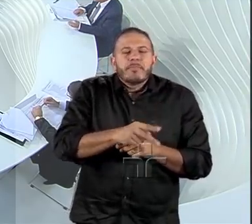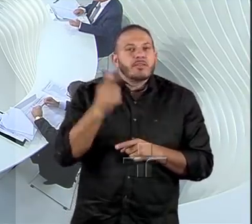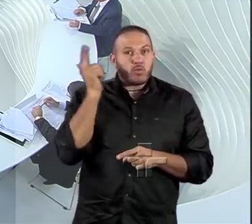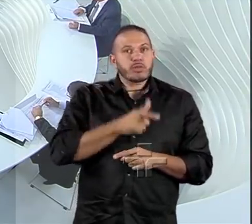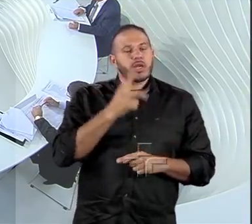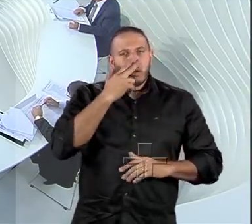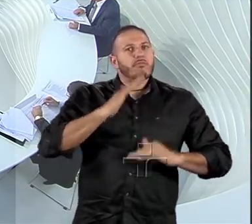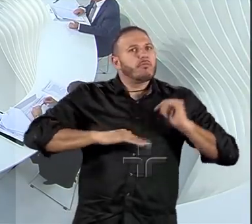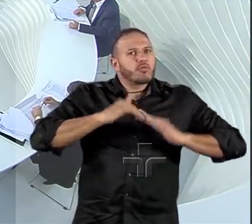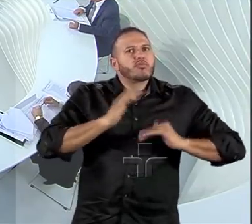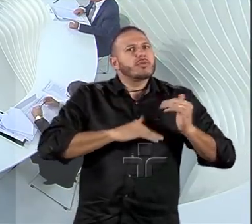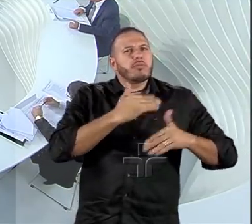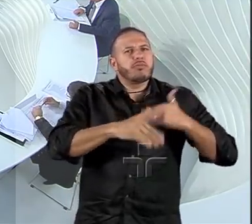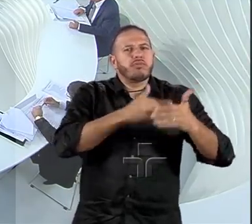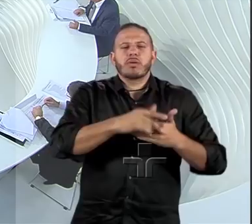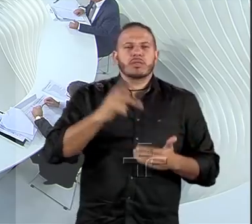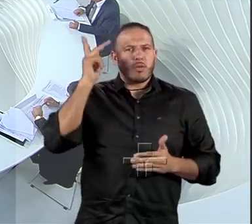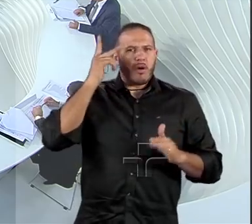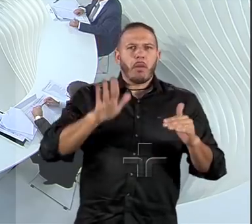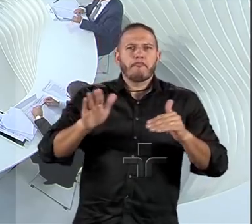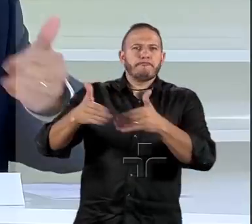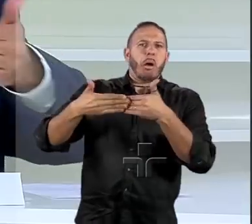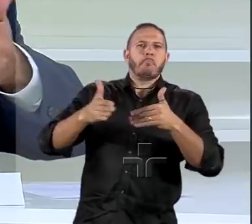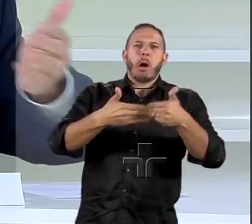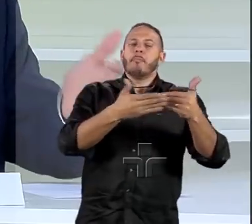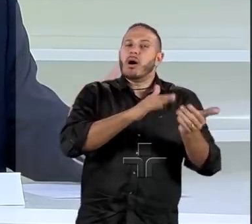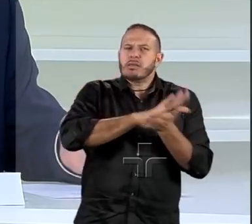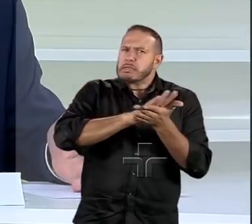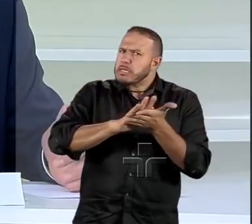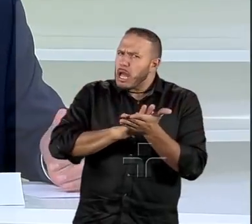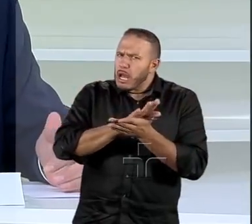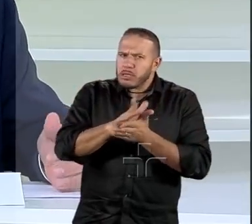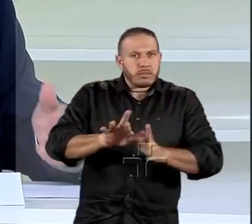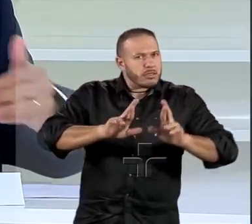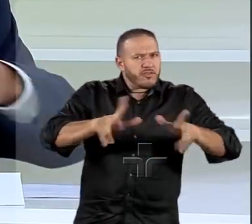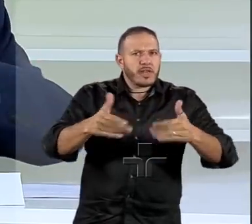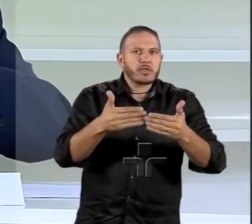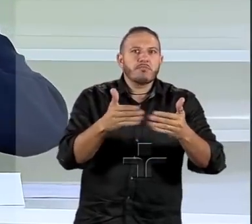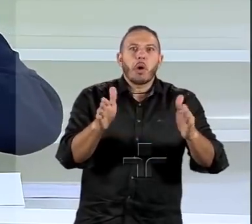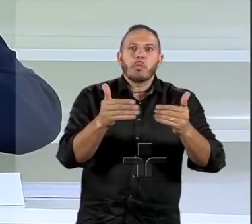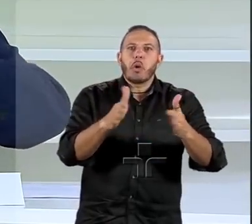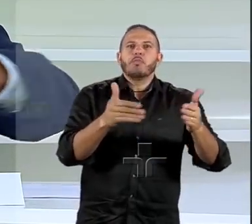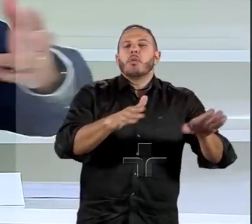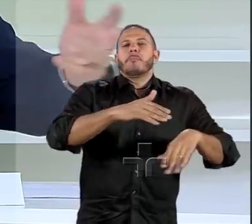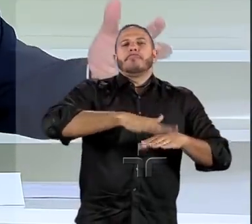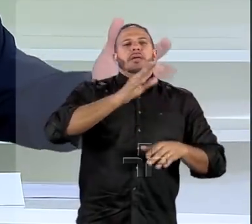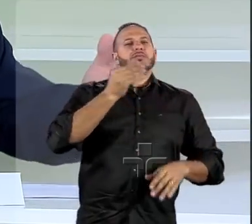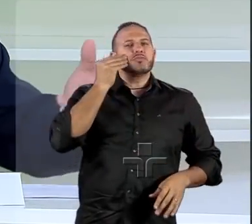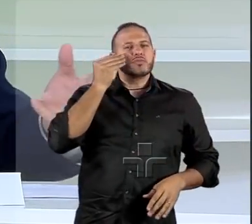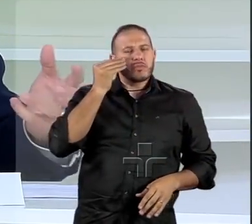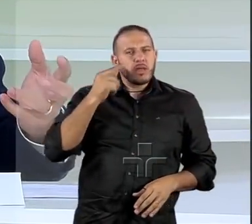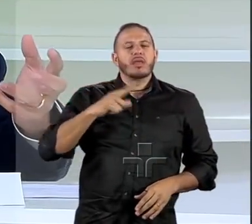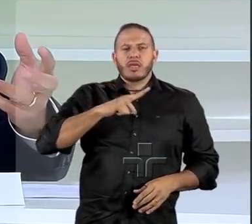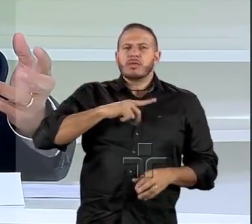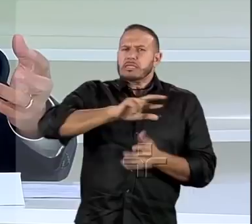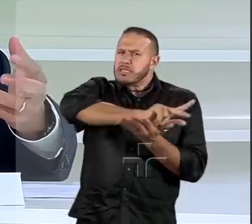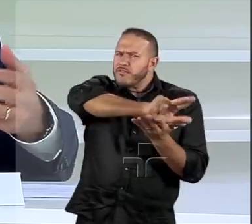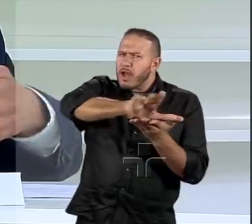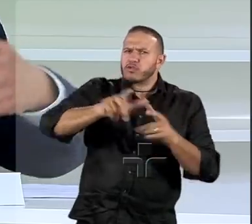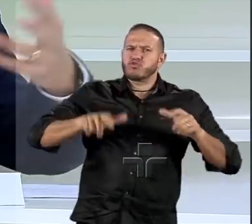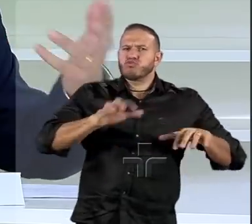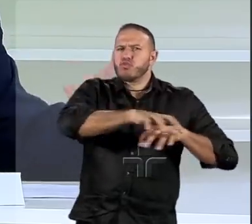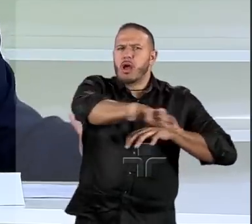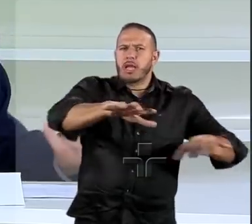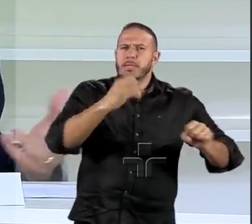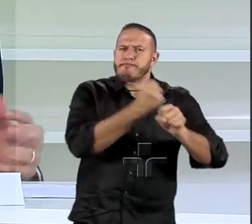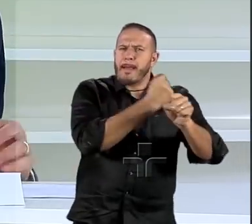produzir. São Paulo não fechou um serviço, São Paulo abriu serviços, nós temos um parque de obras em relação